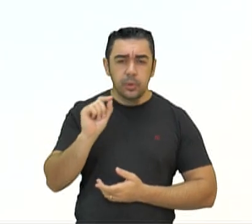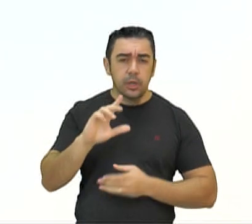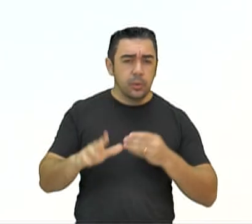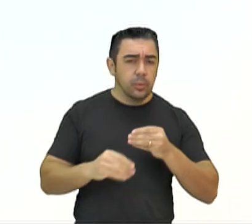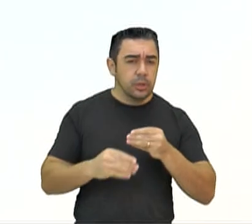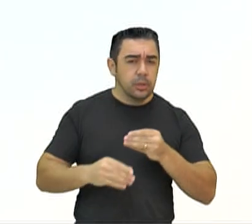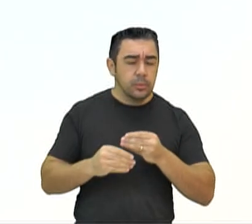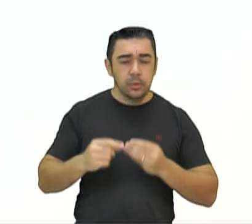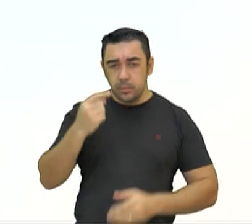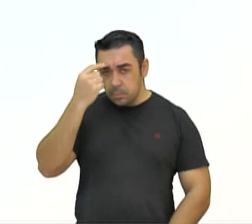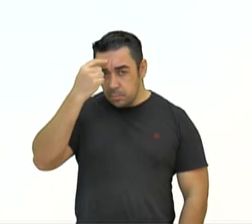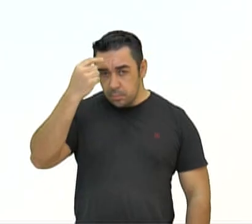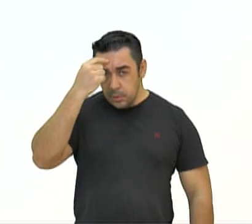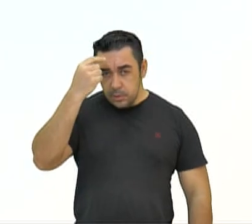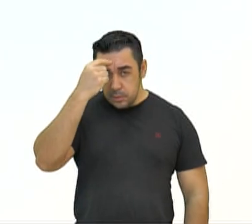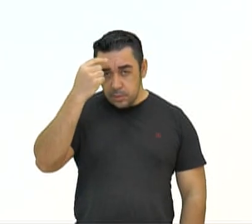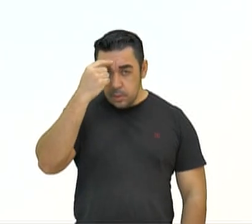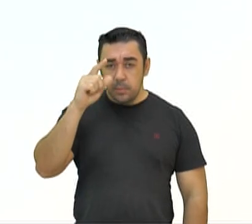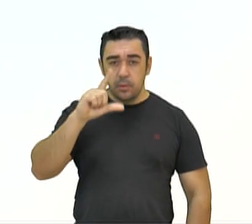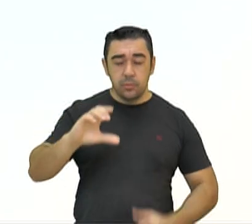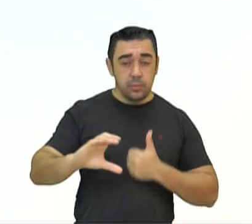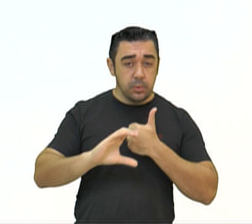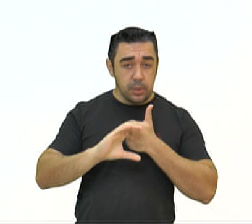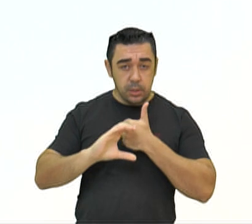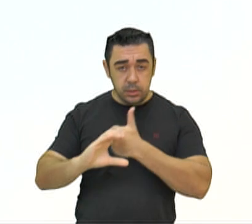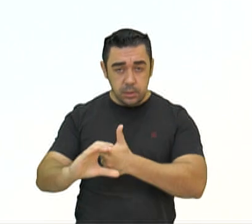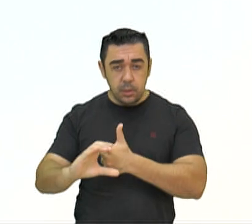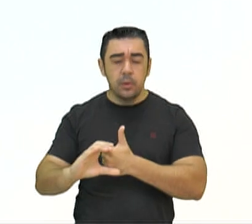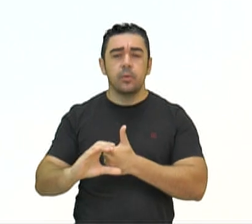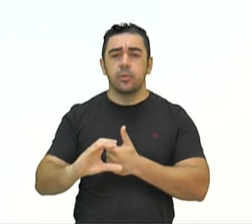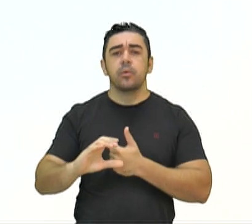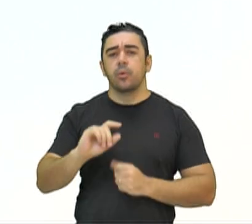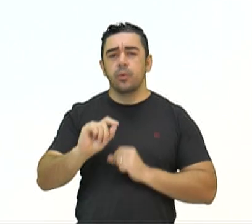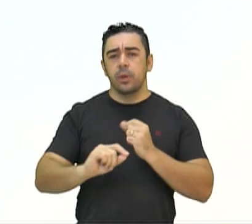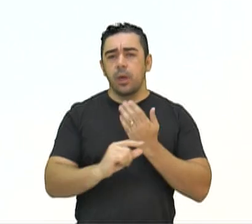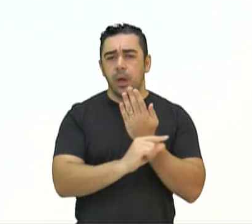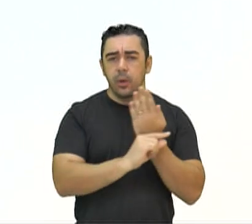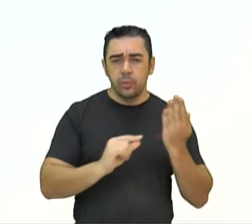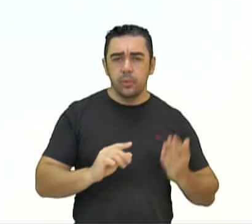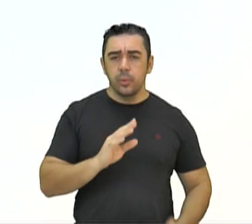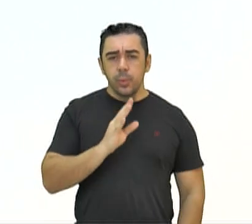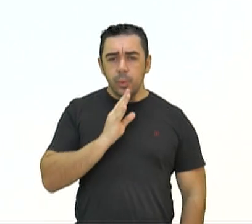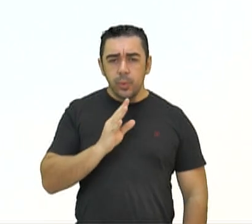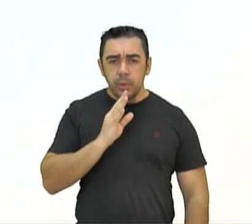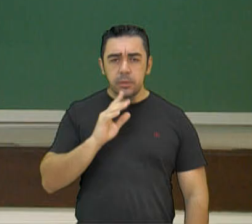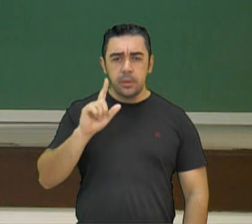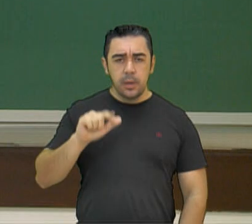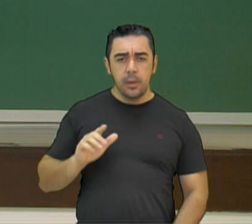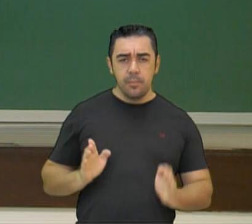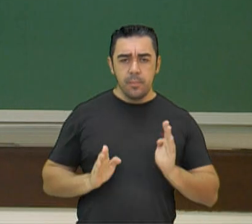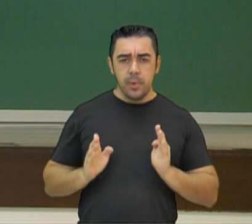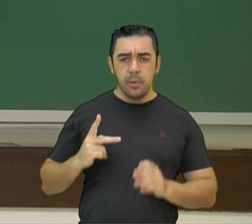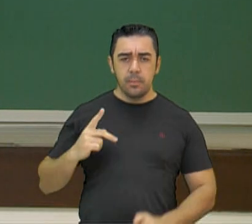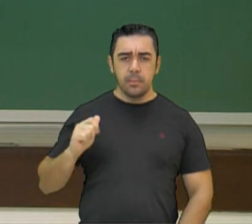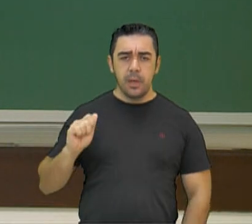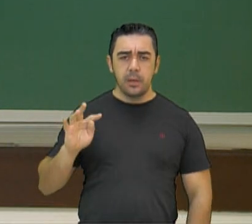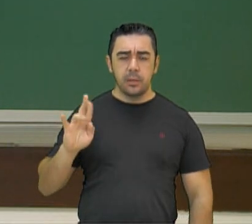contribuições para o pensamento cristão dos autores mais conhecidos da Patrística.